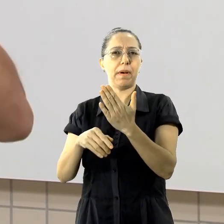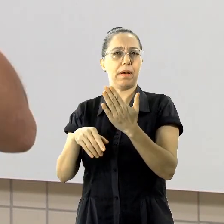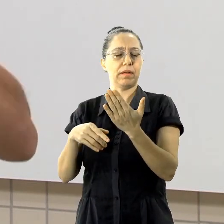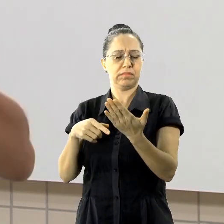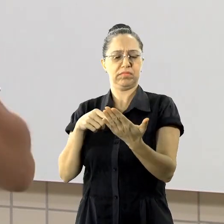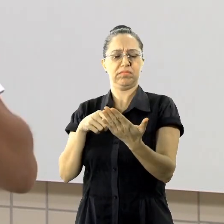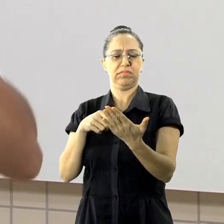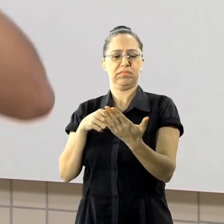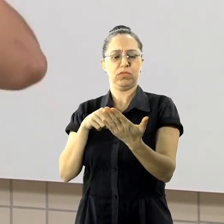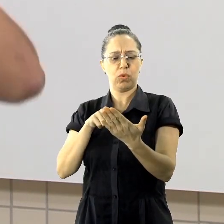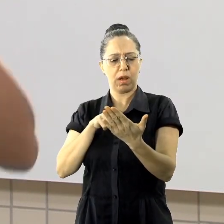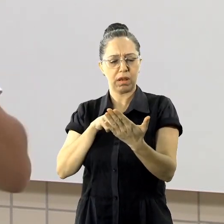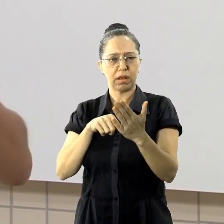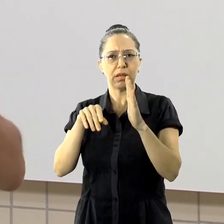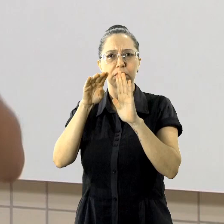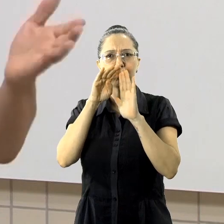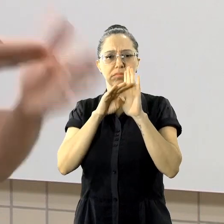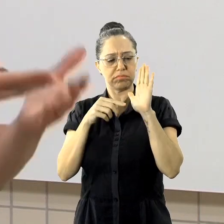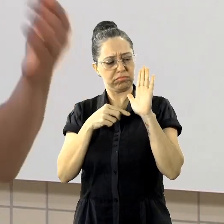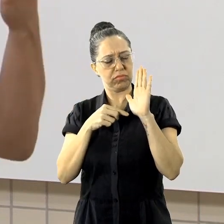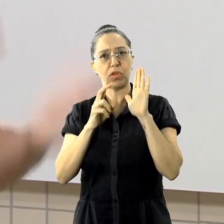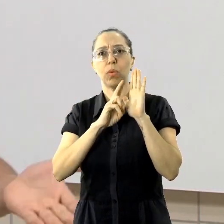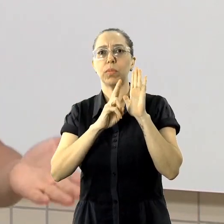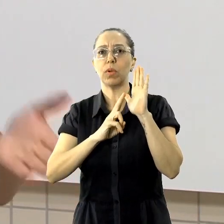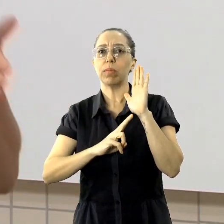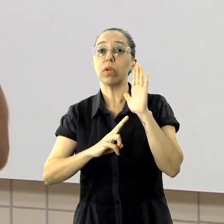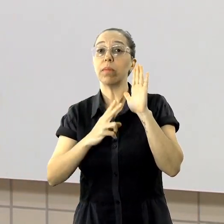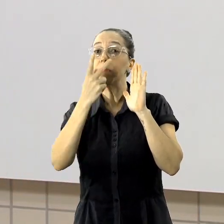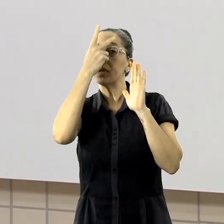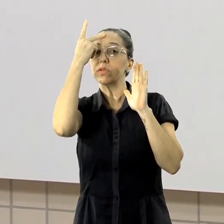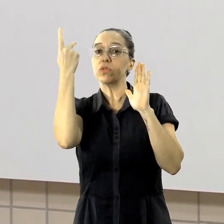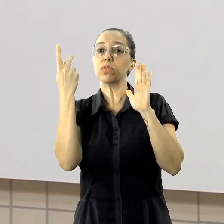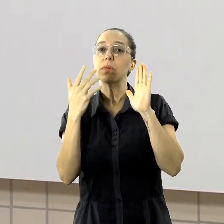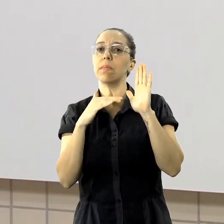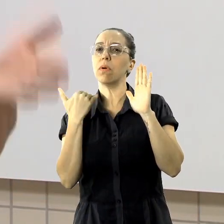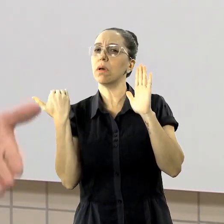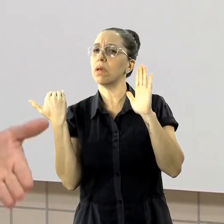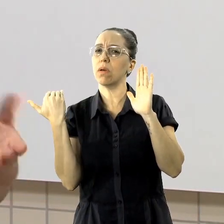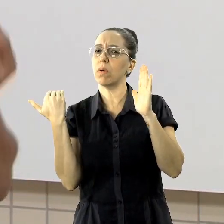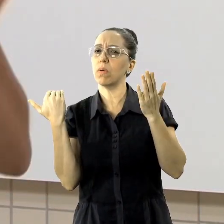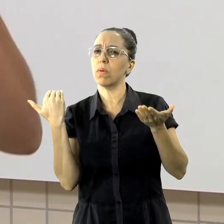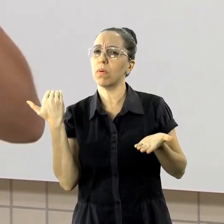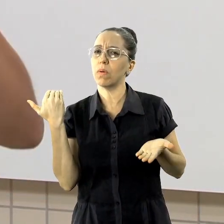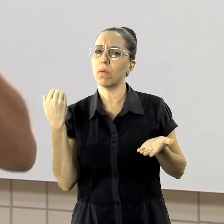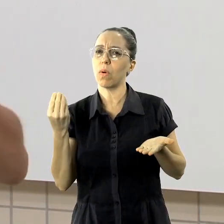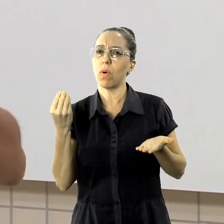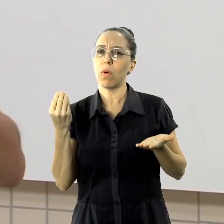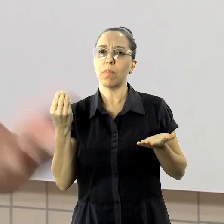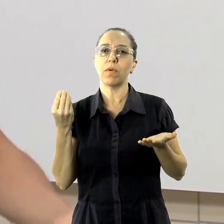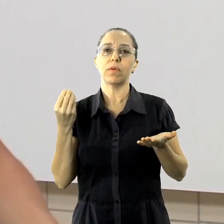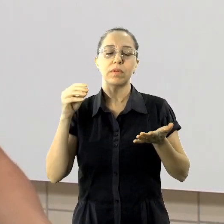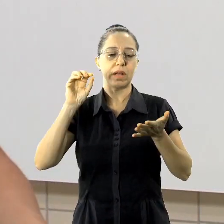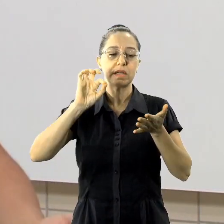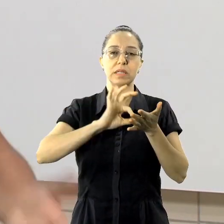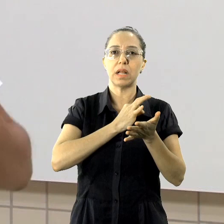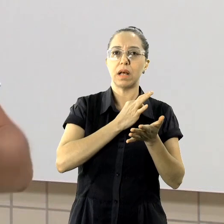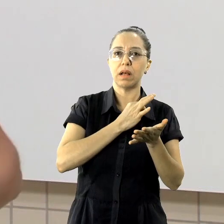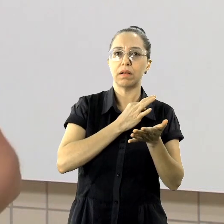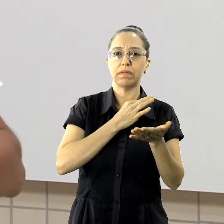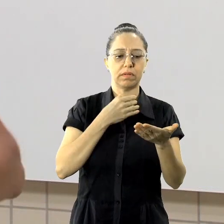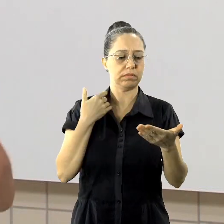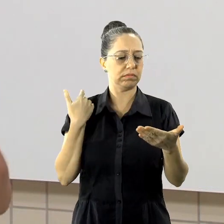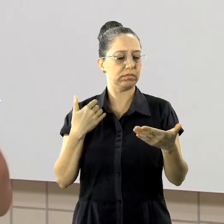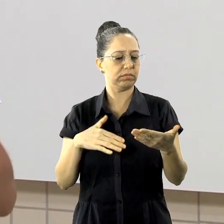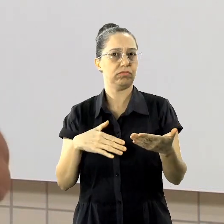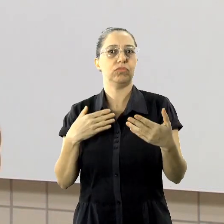há muito tempo e, de repente, tinham uma assinatura na frente daquele nome das pessoas que já haviam morrido. Gente, essas